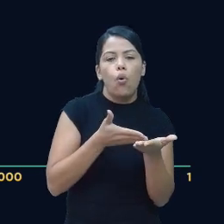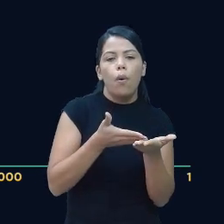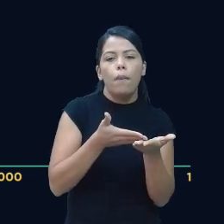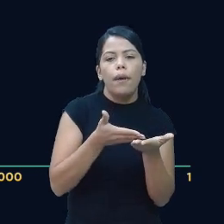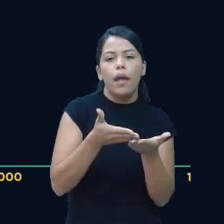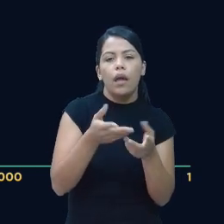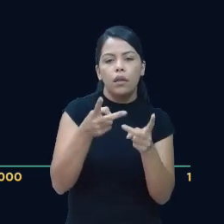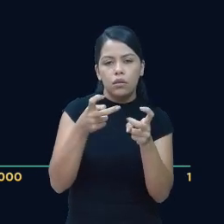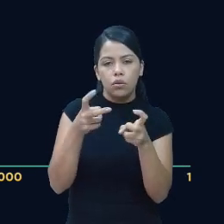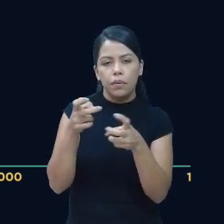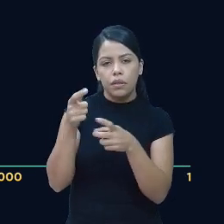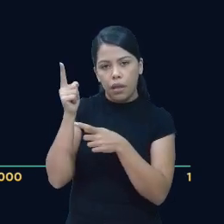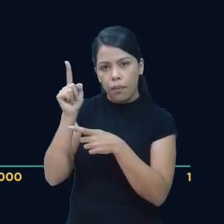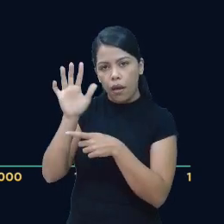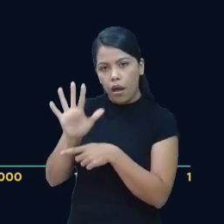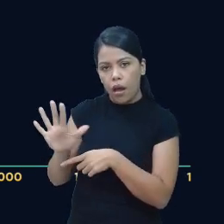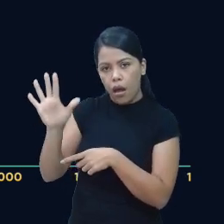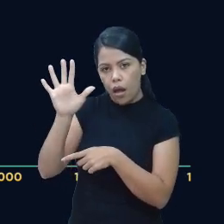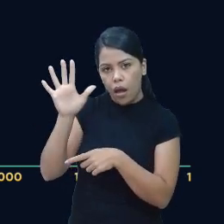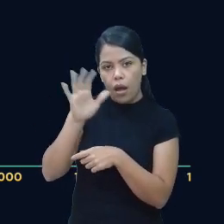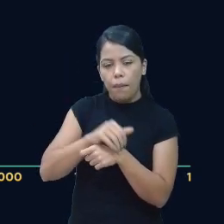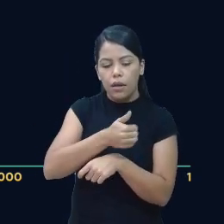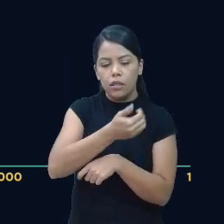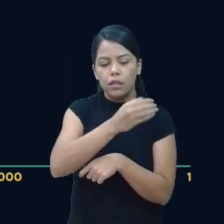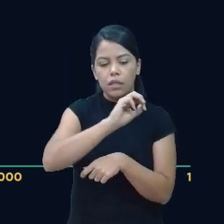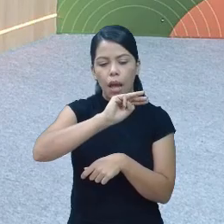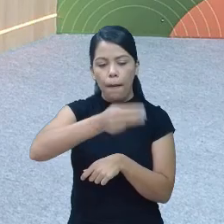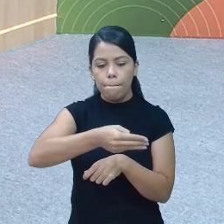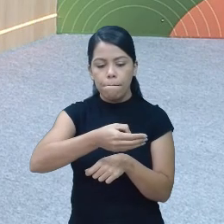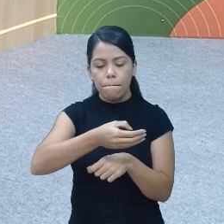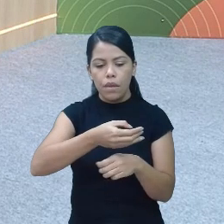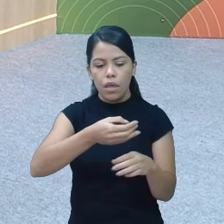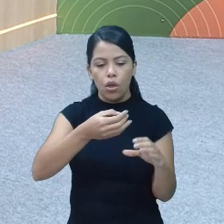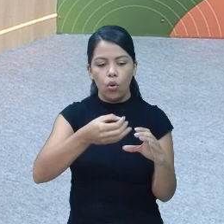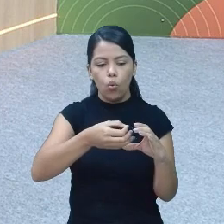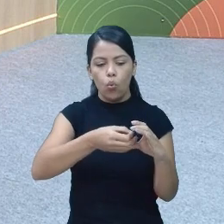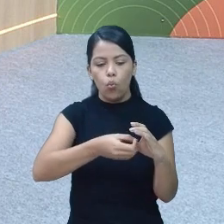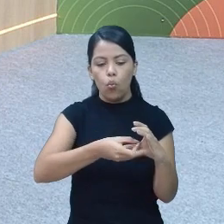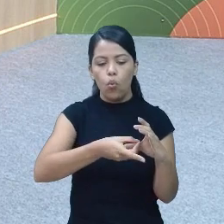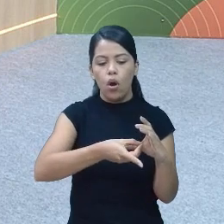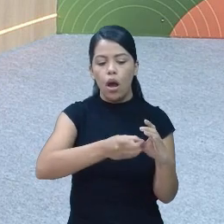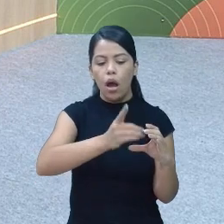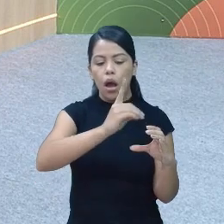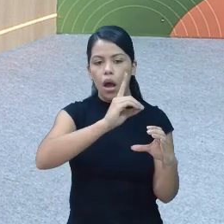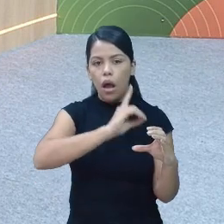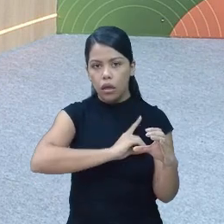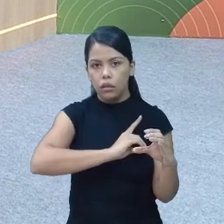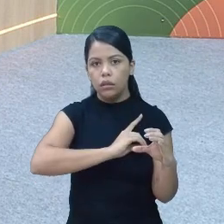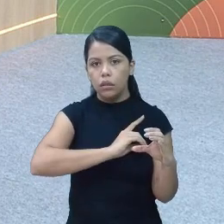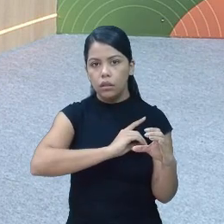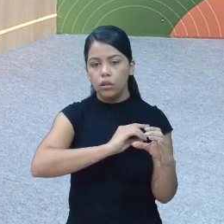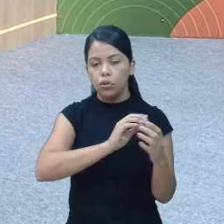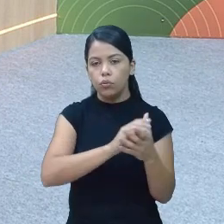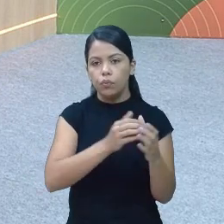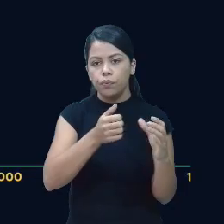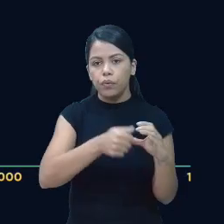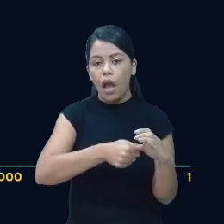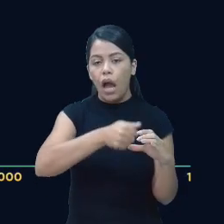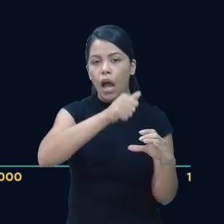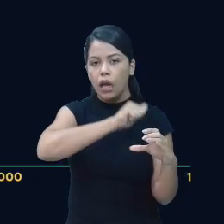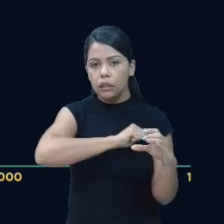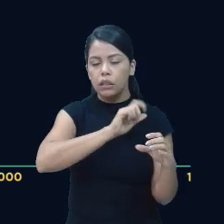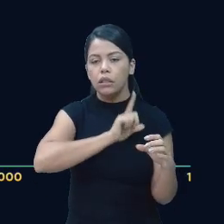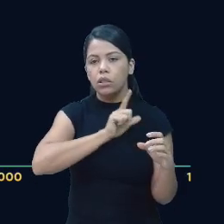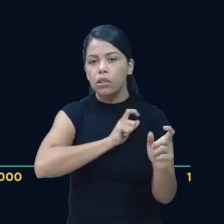ali 100.000 anos antes de Cristo. Observe que esse gráfico aí, com relação à população mundial, você não tem